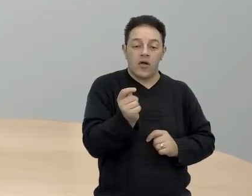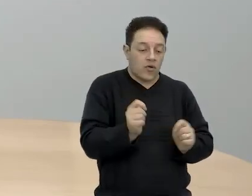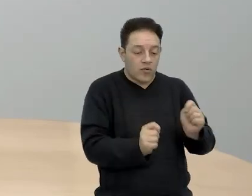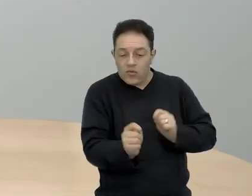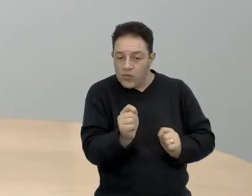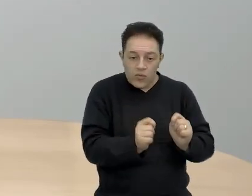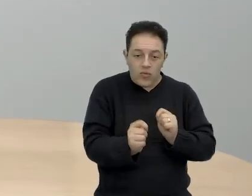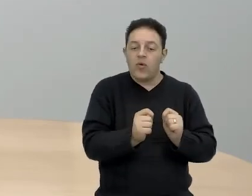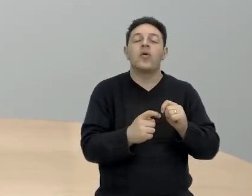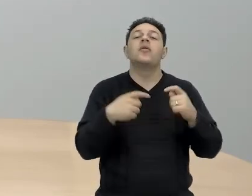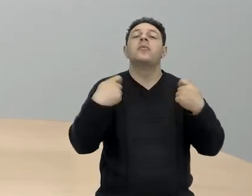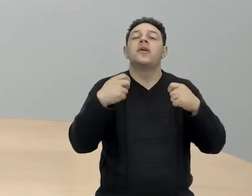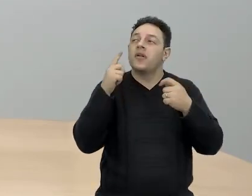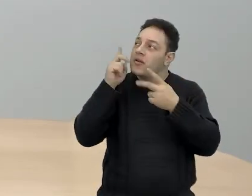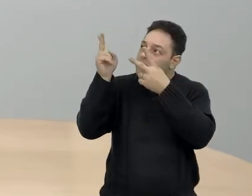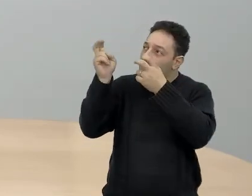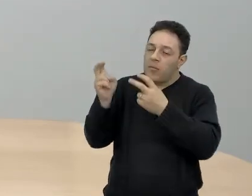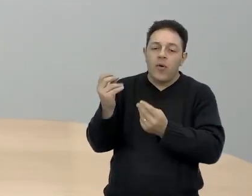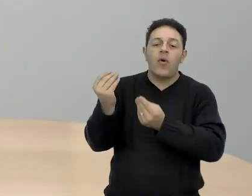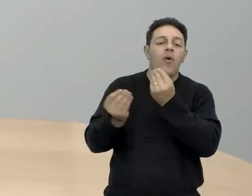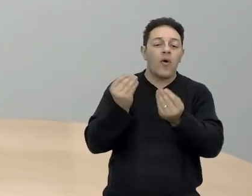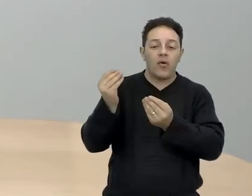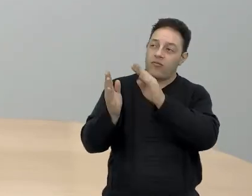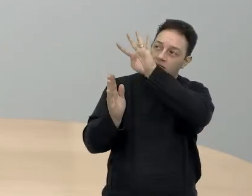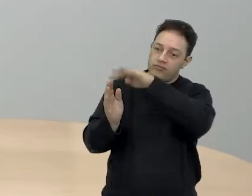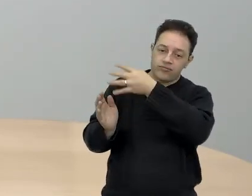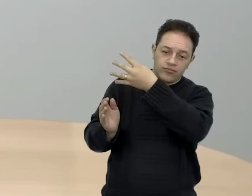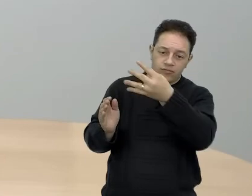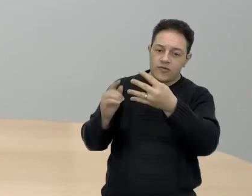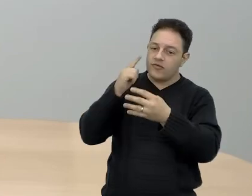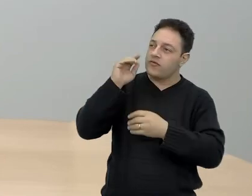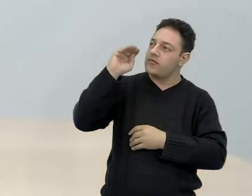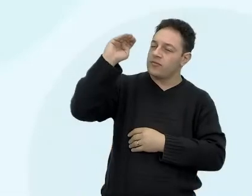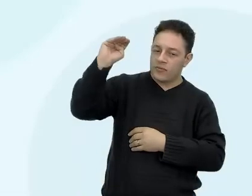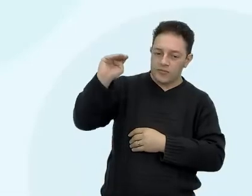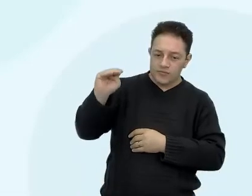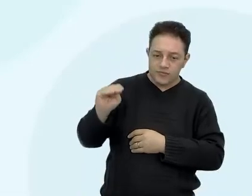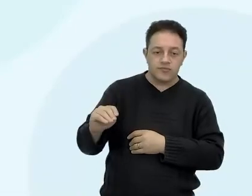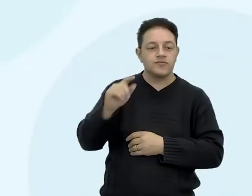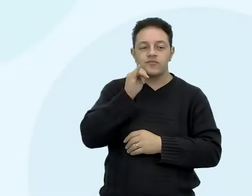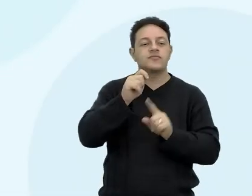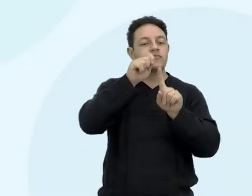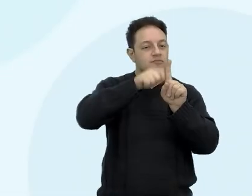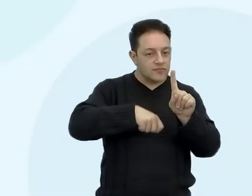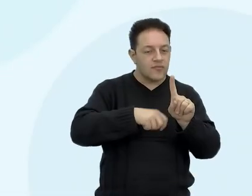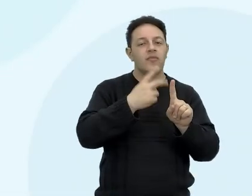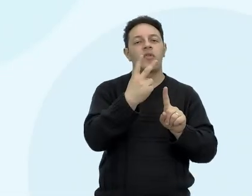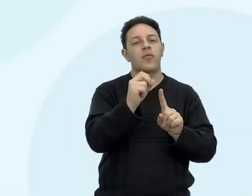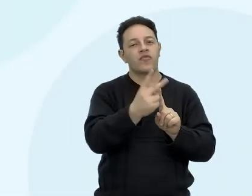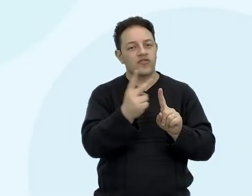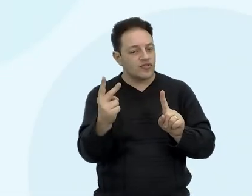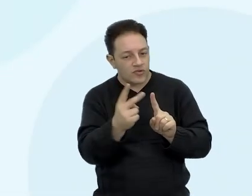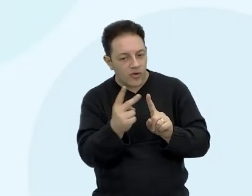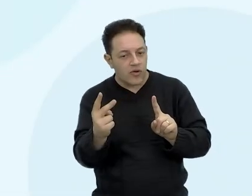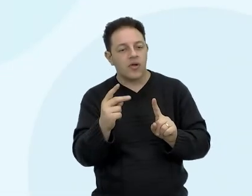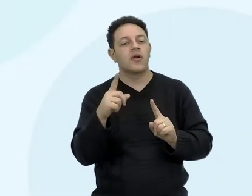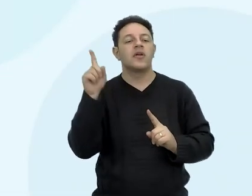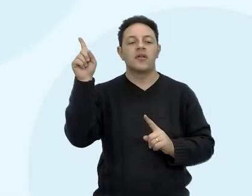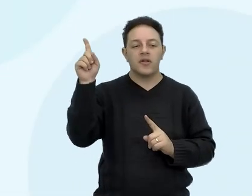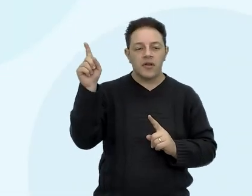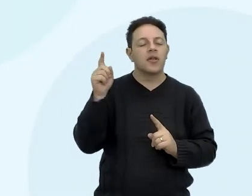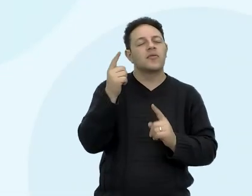que a gente visualiza aí graficamente falando? Então aqui, ó, nesses meses de 2022, elas estão